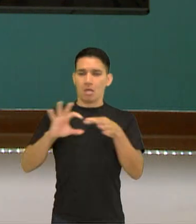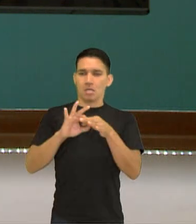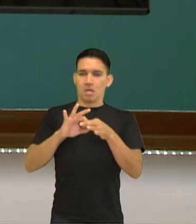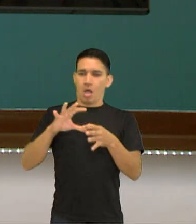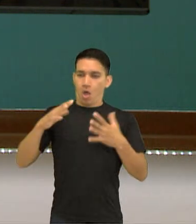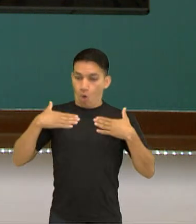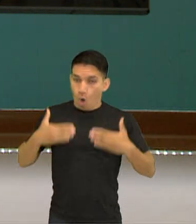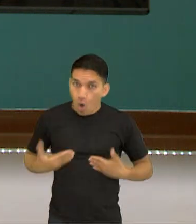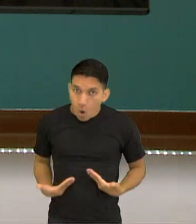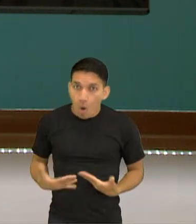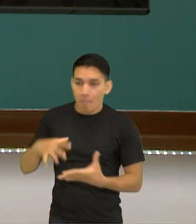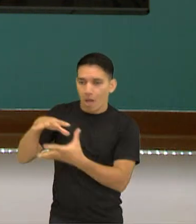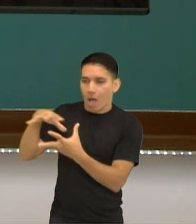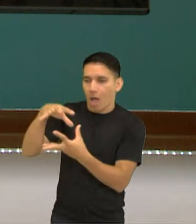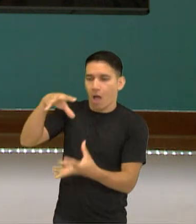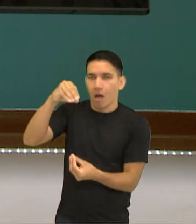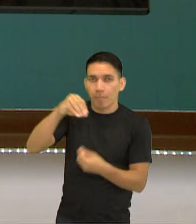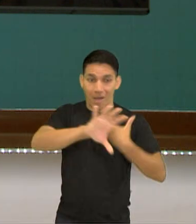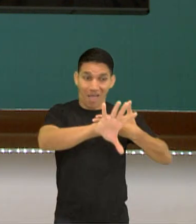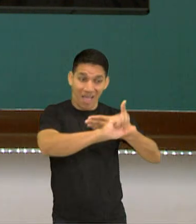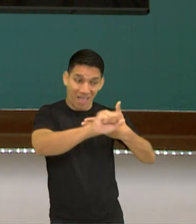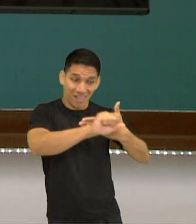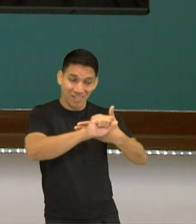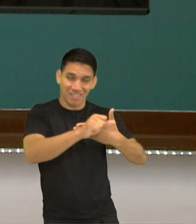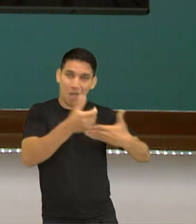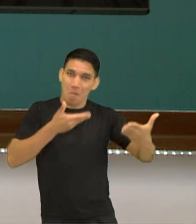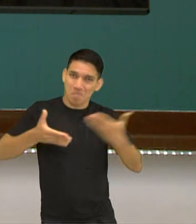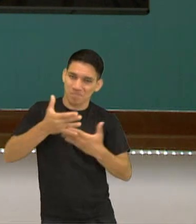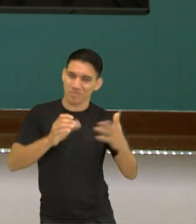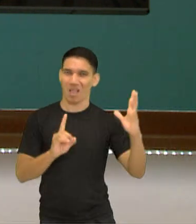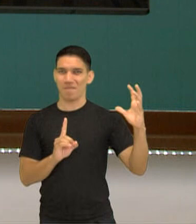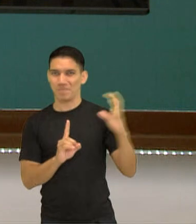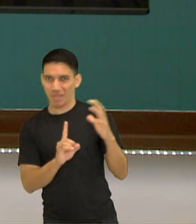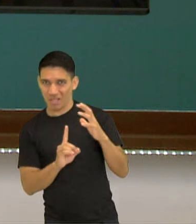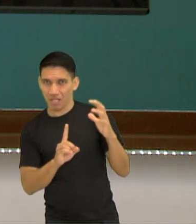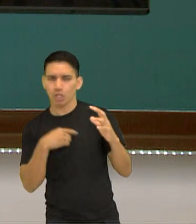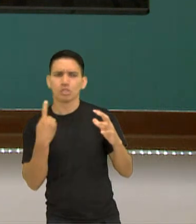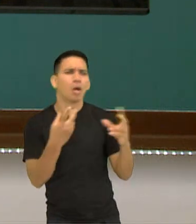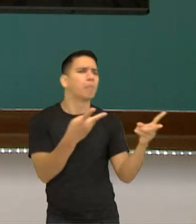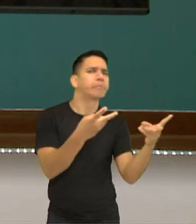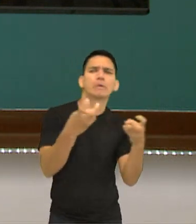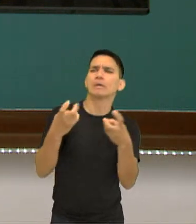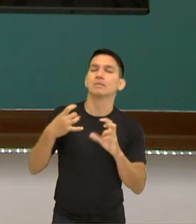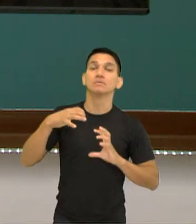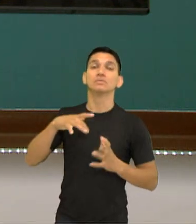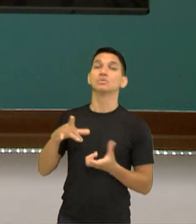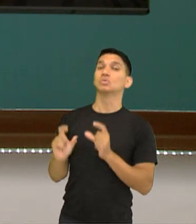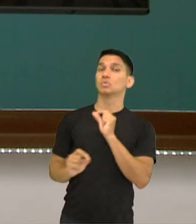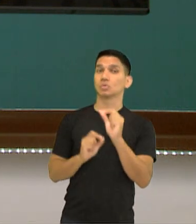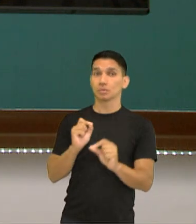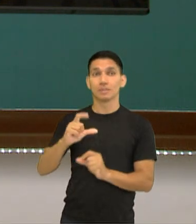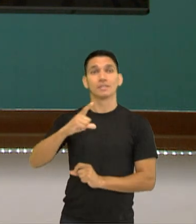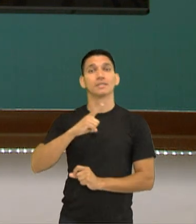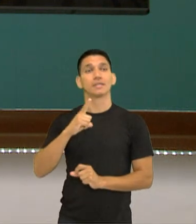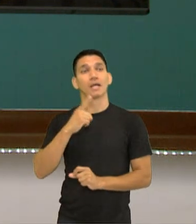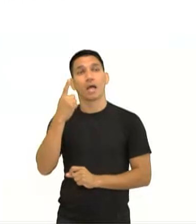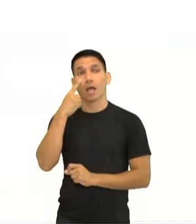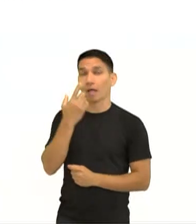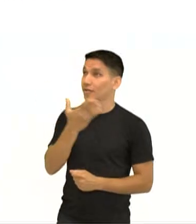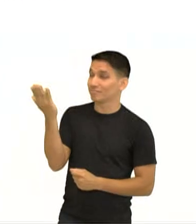os sentidos a interferindo na nossa percepção do mundo, há, então,